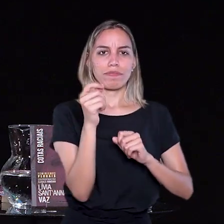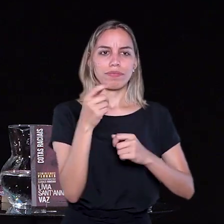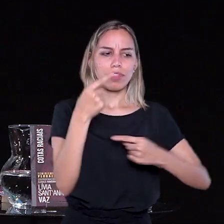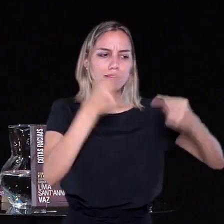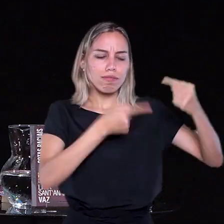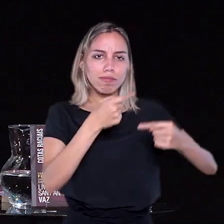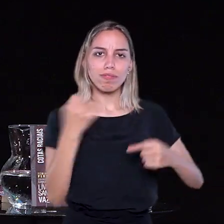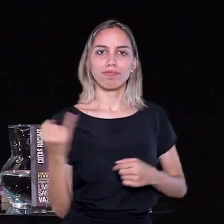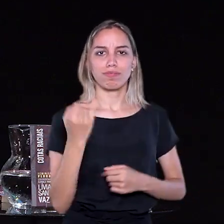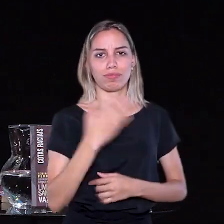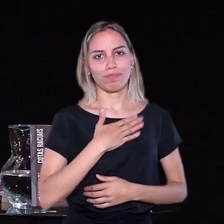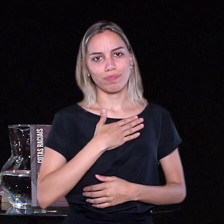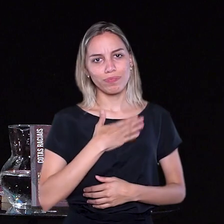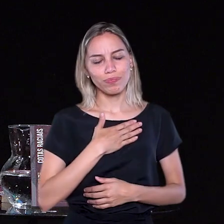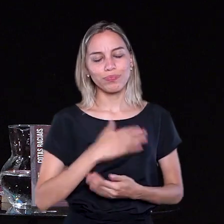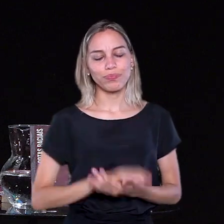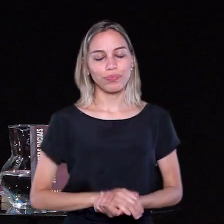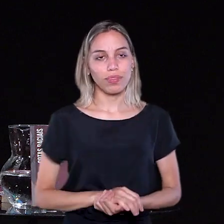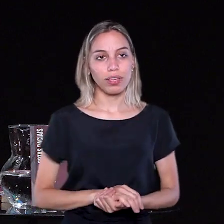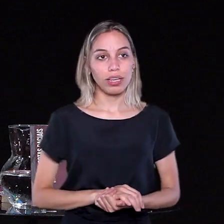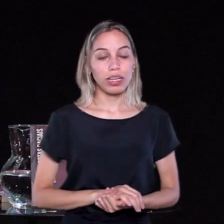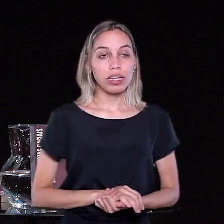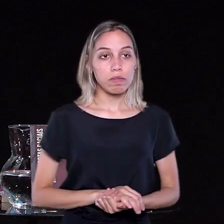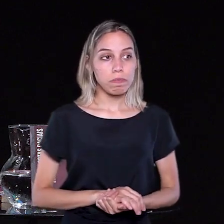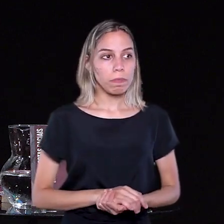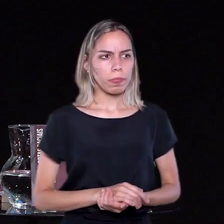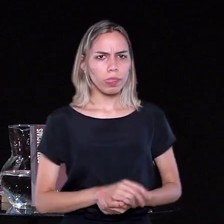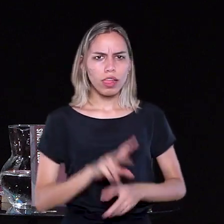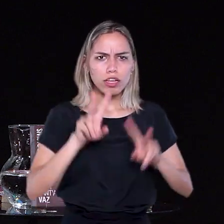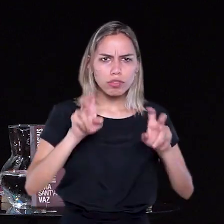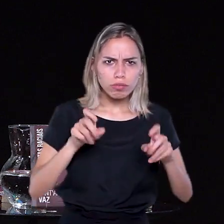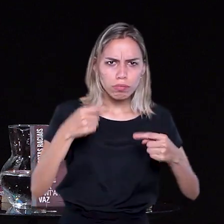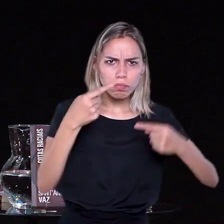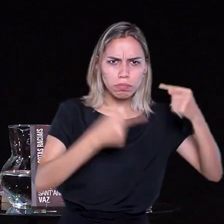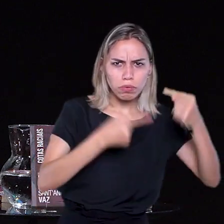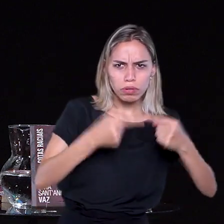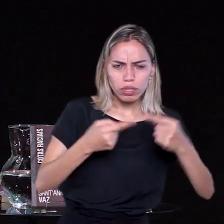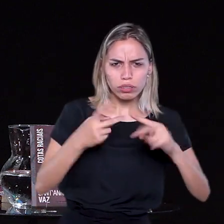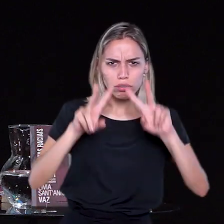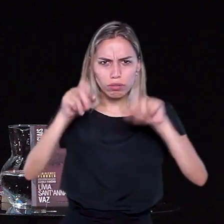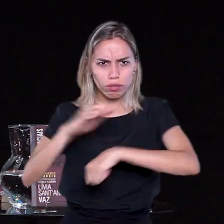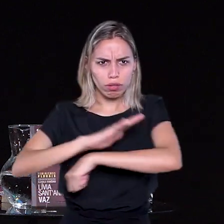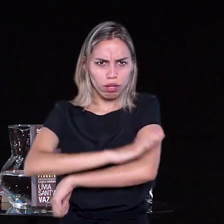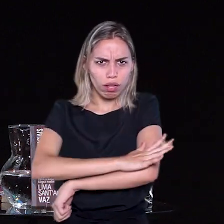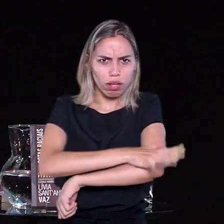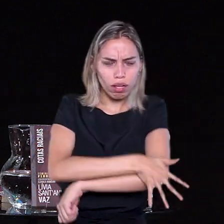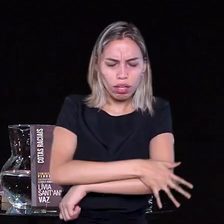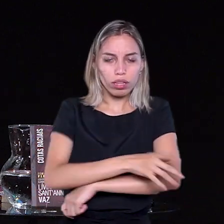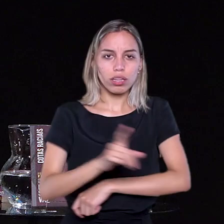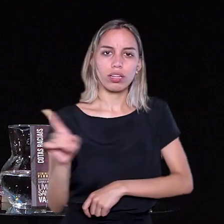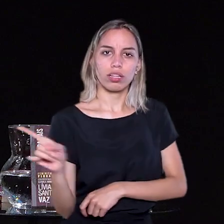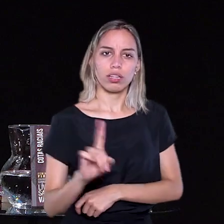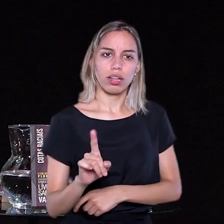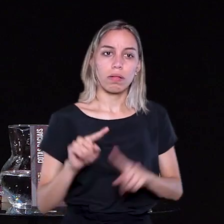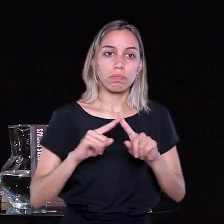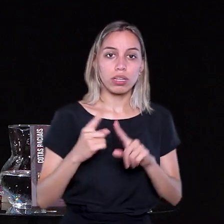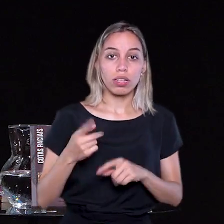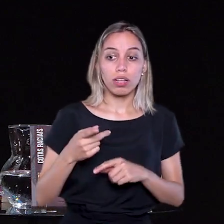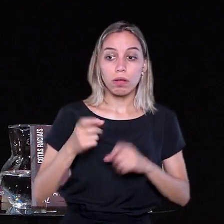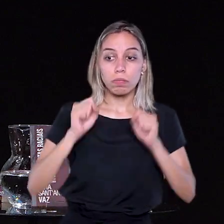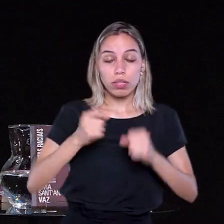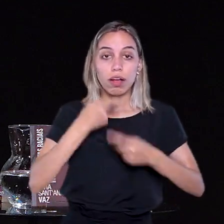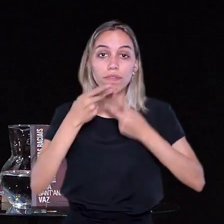no livro, repito aqui para vocês, que não é só sobre uma política de promoção da igualdade racial, é sobre realmente podermos